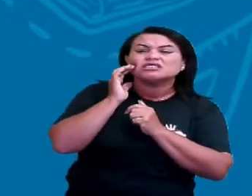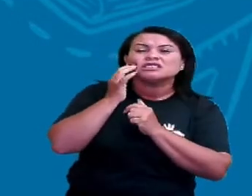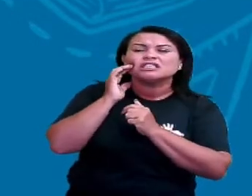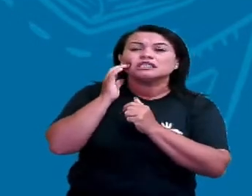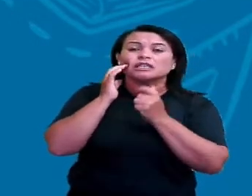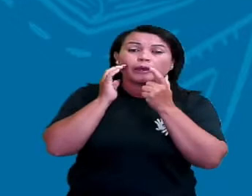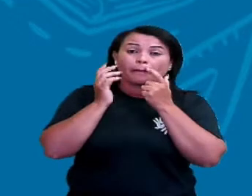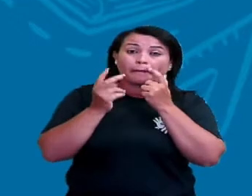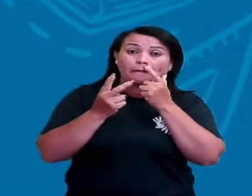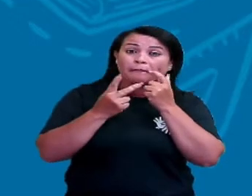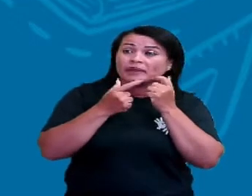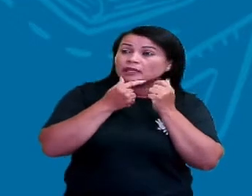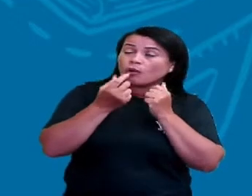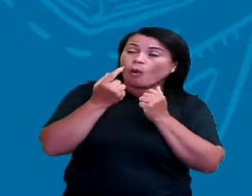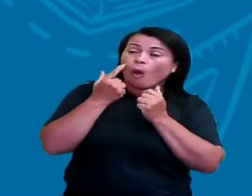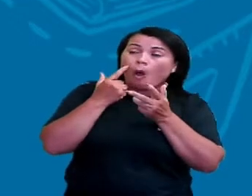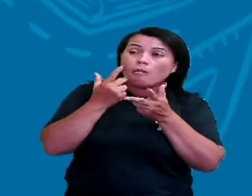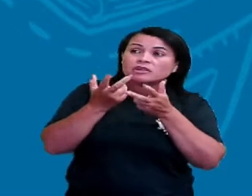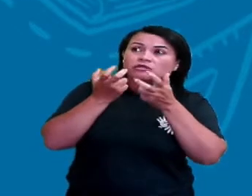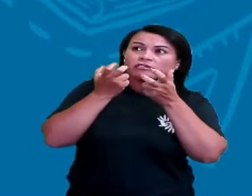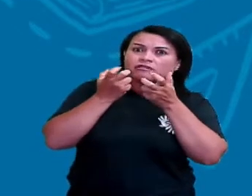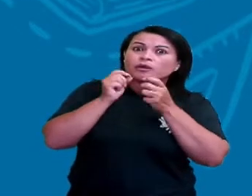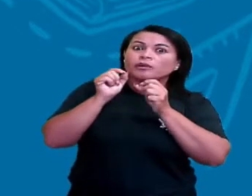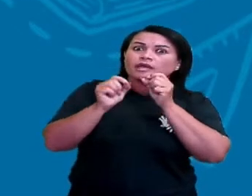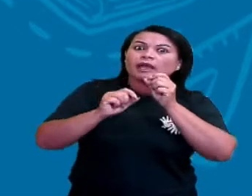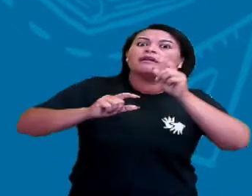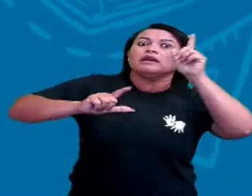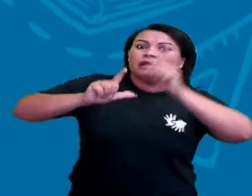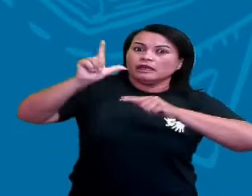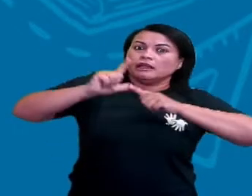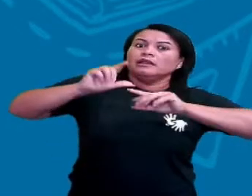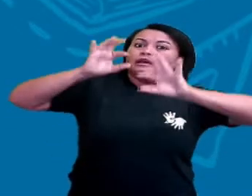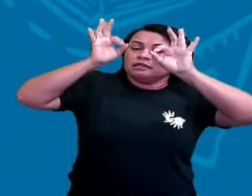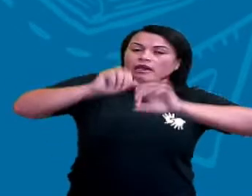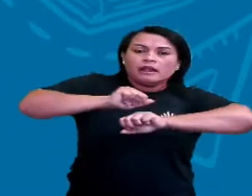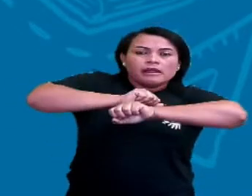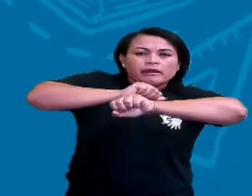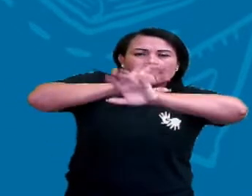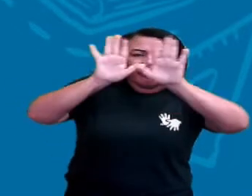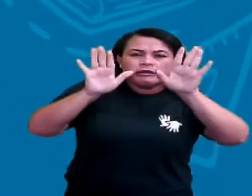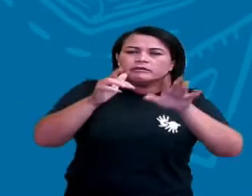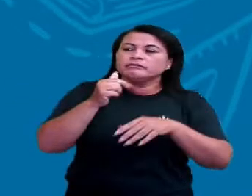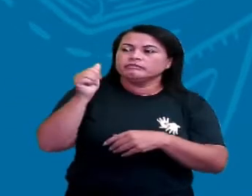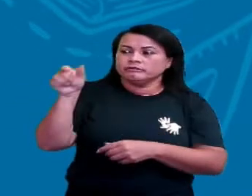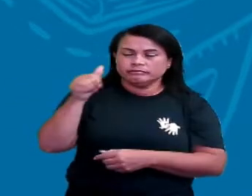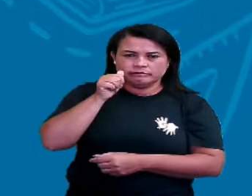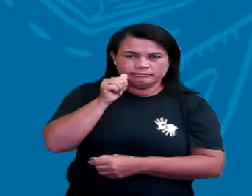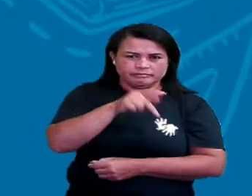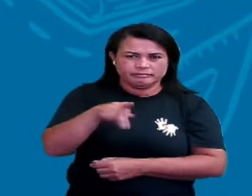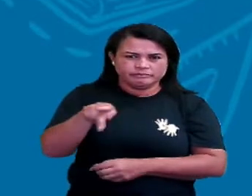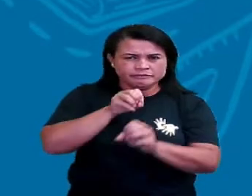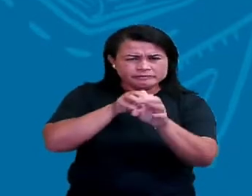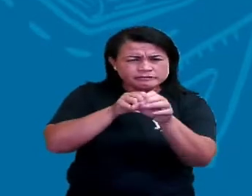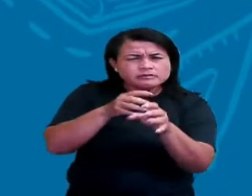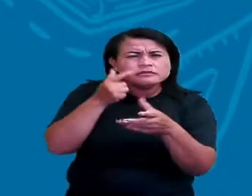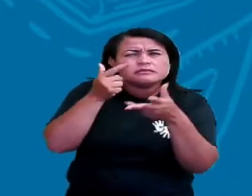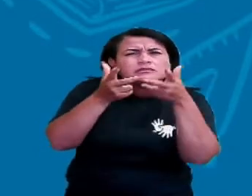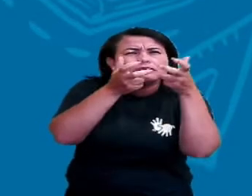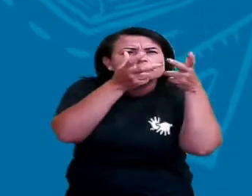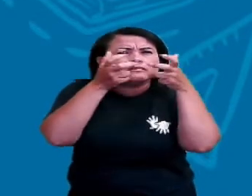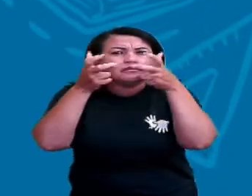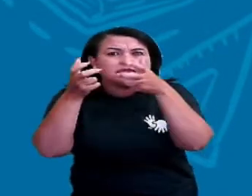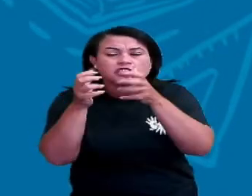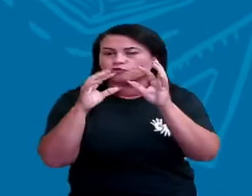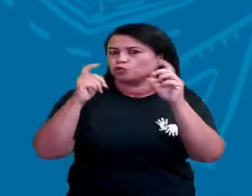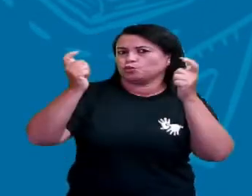o Joãozinho começou a ver aquelas letras que a professora ensinava, ele começou a ver em todos